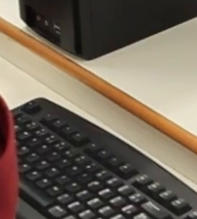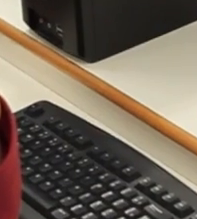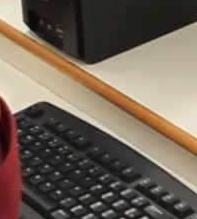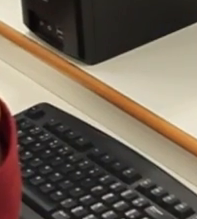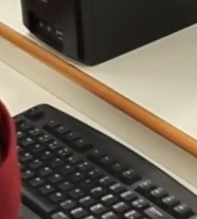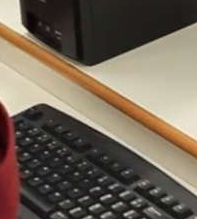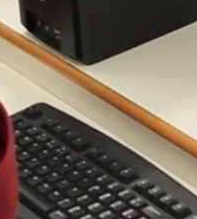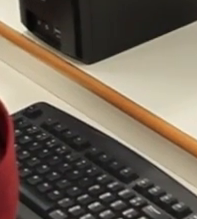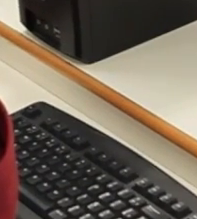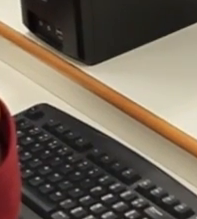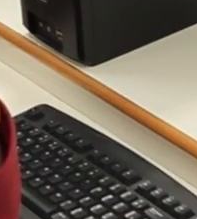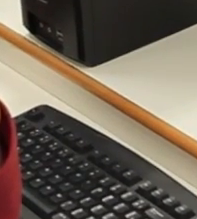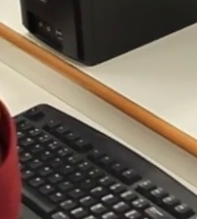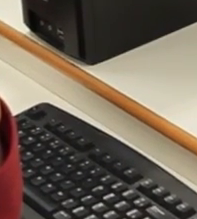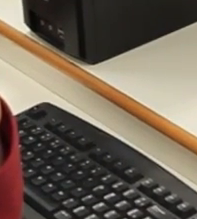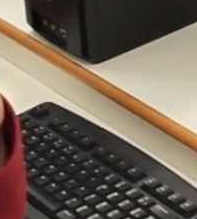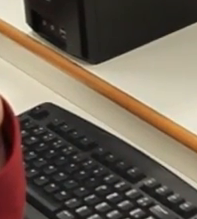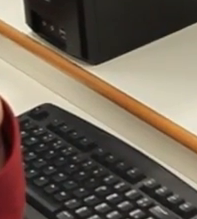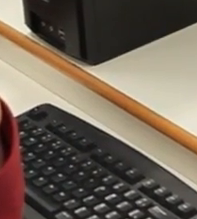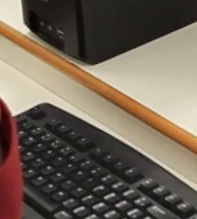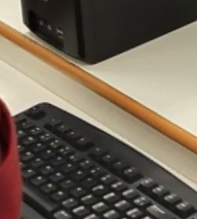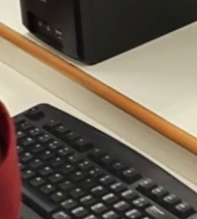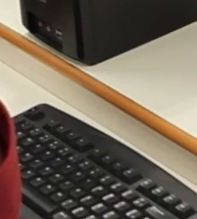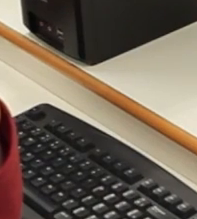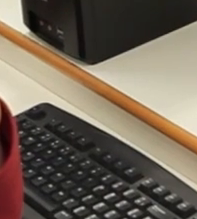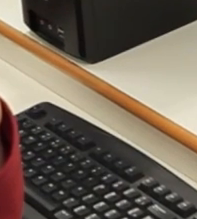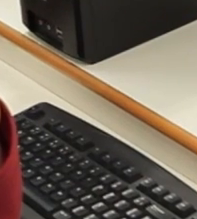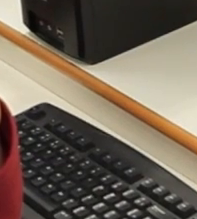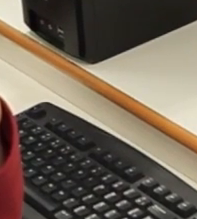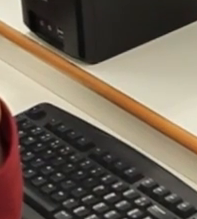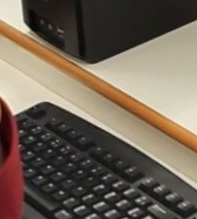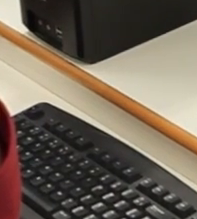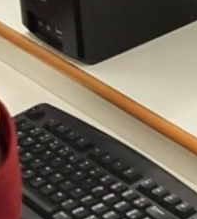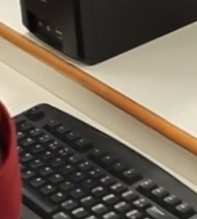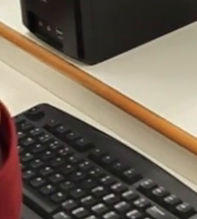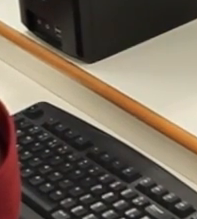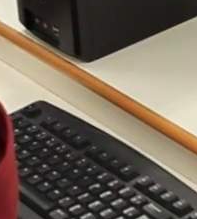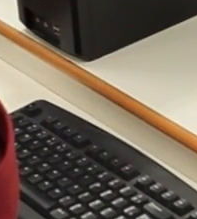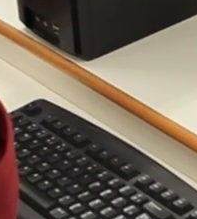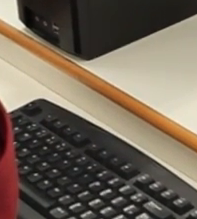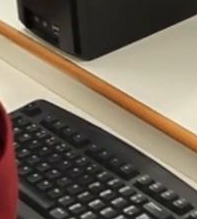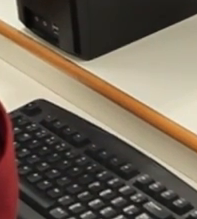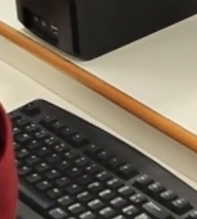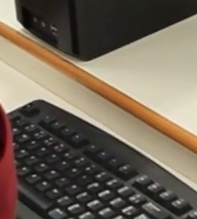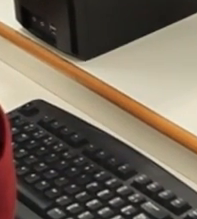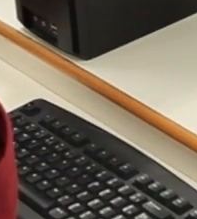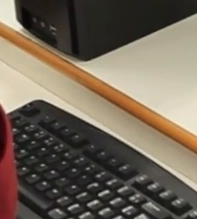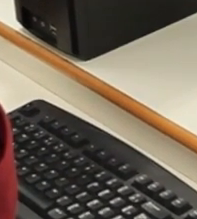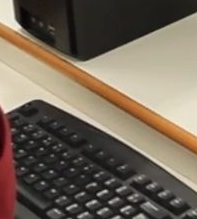desenho animado. Em uma bancada com computadores, Rafaela utiliza um deles ao lado de um rapaz.